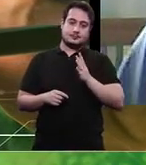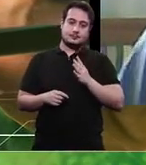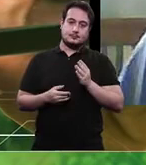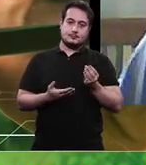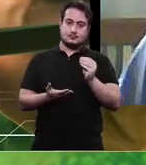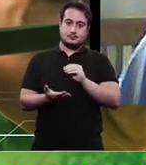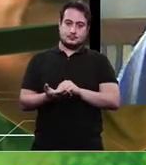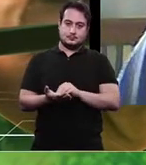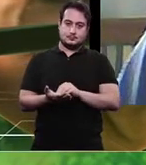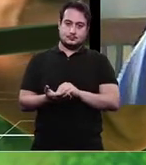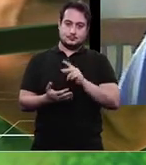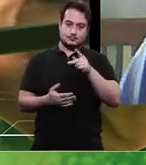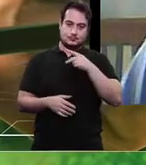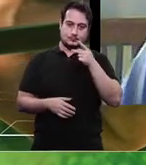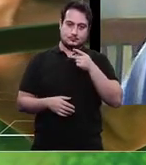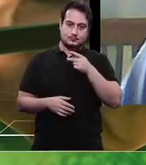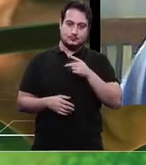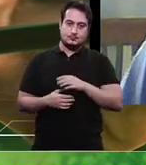para o final dessa